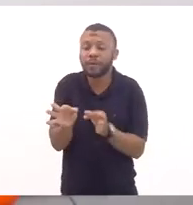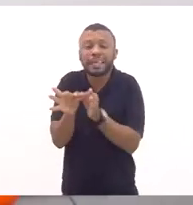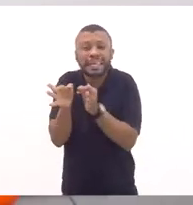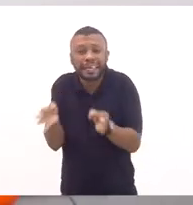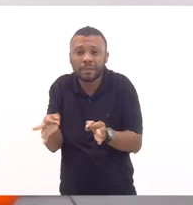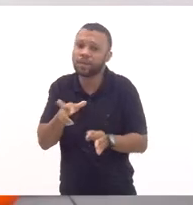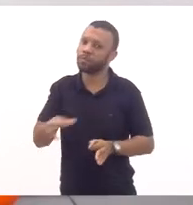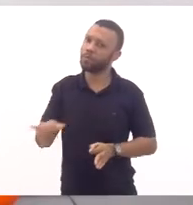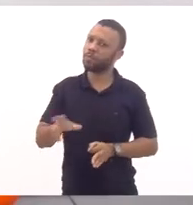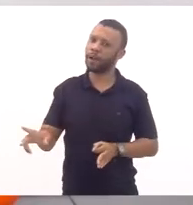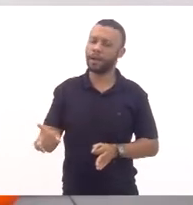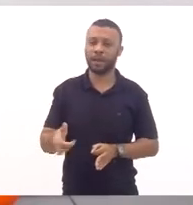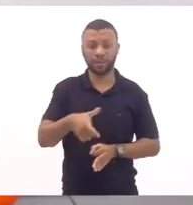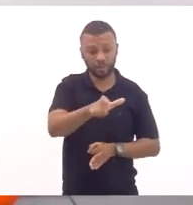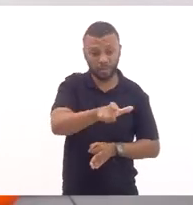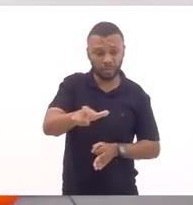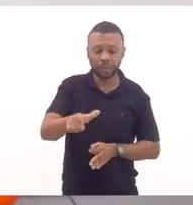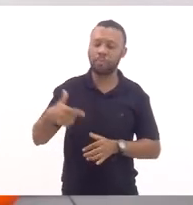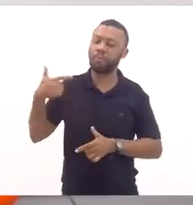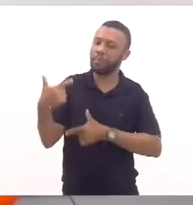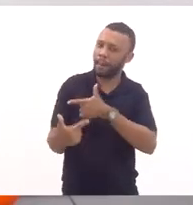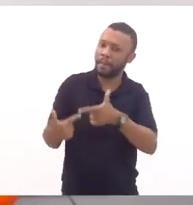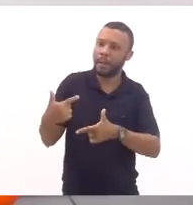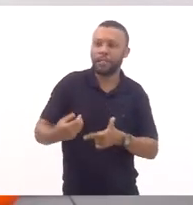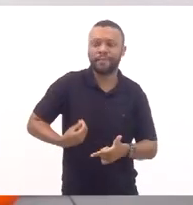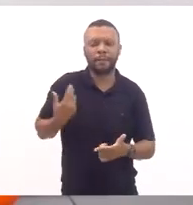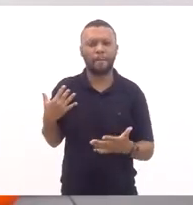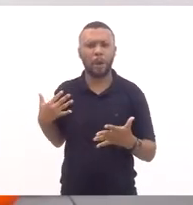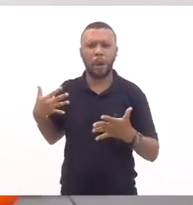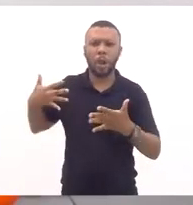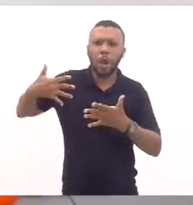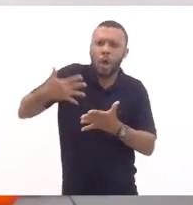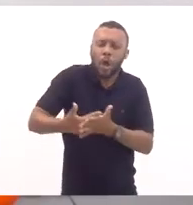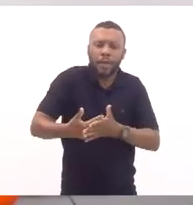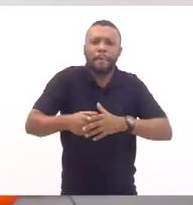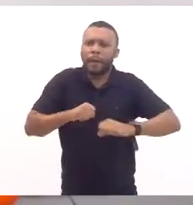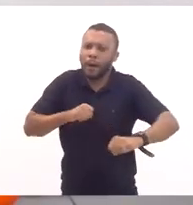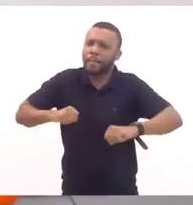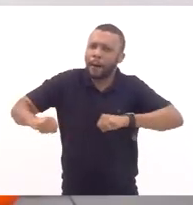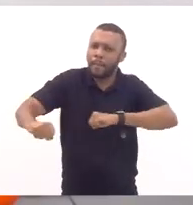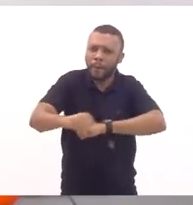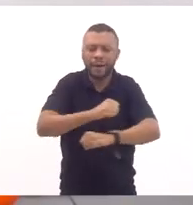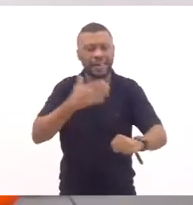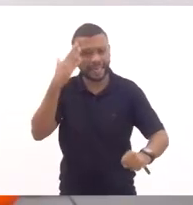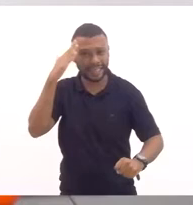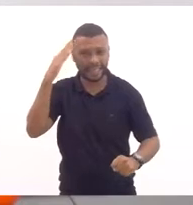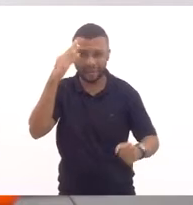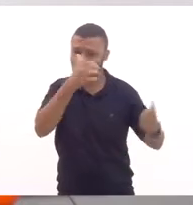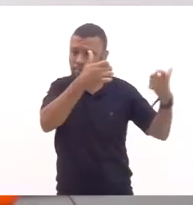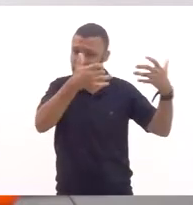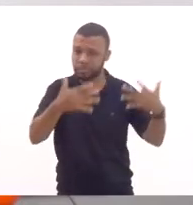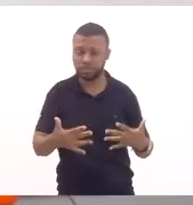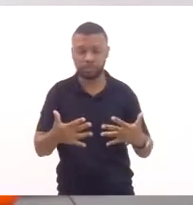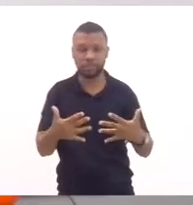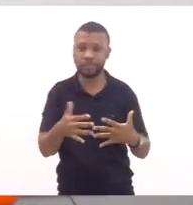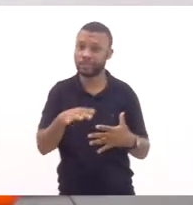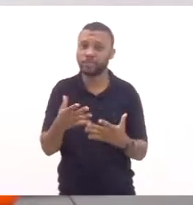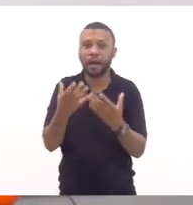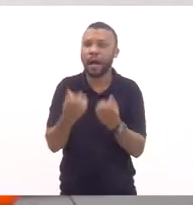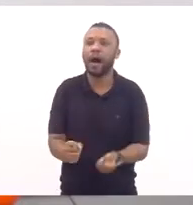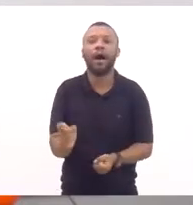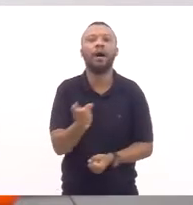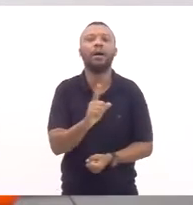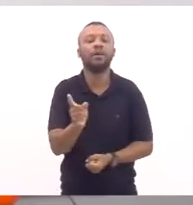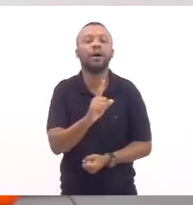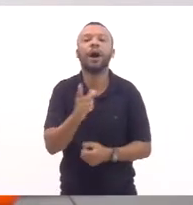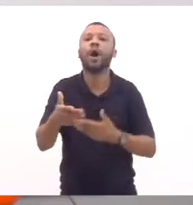estão a vida inteira nessa luta, né? E que sabem bem do que estão falando e que não vão aceitar qualquer